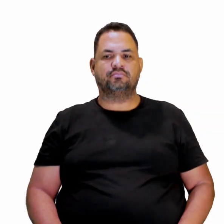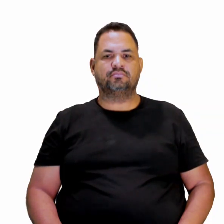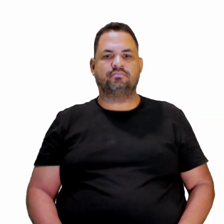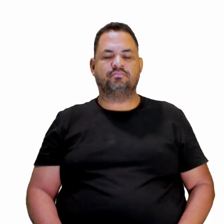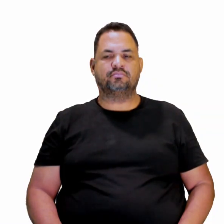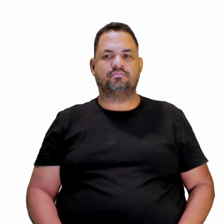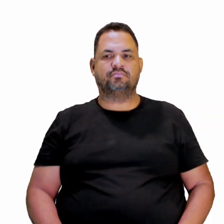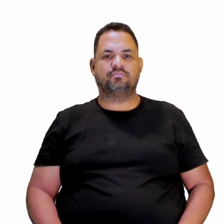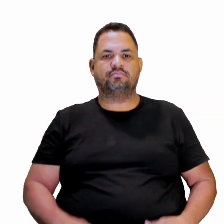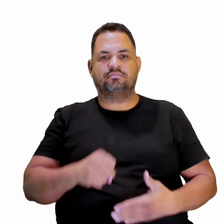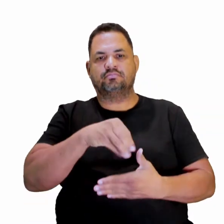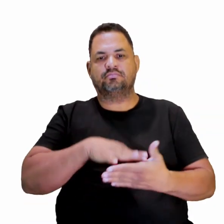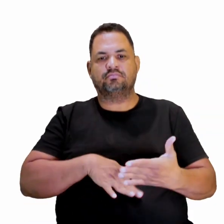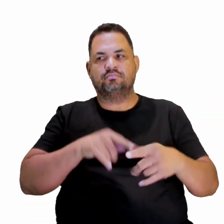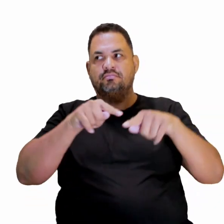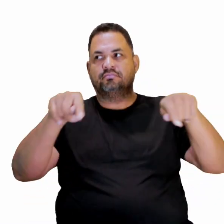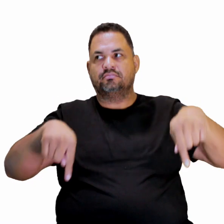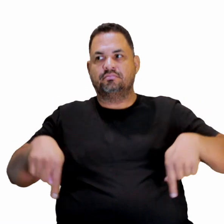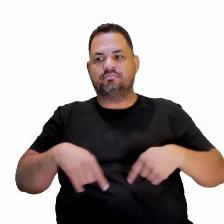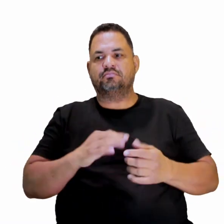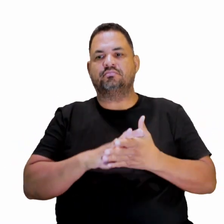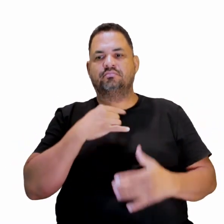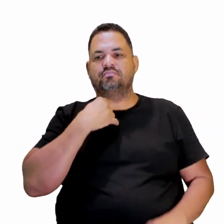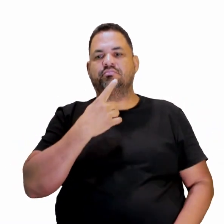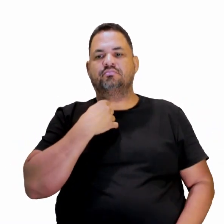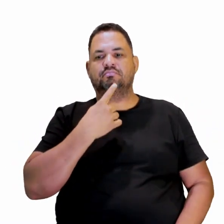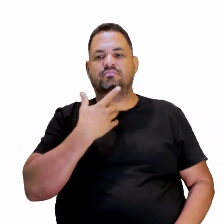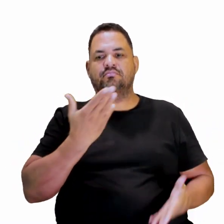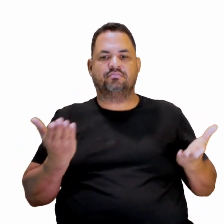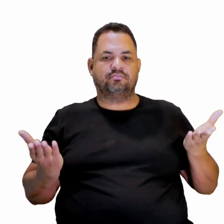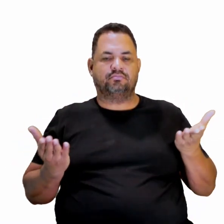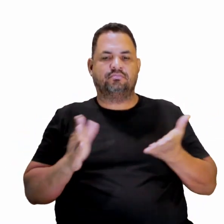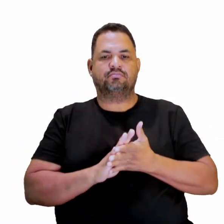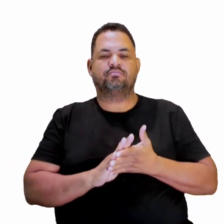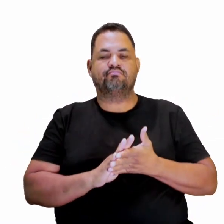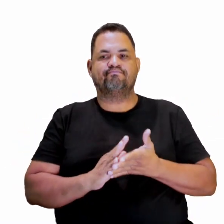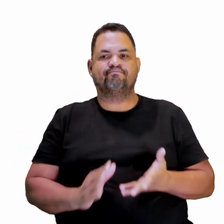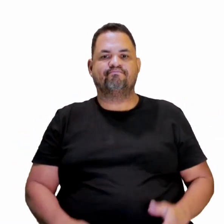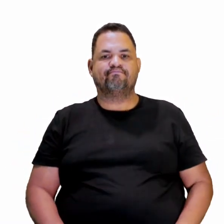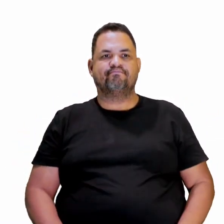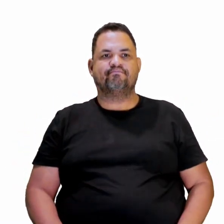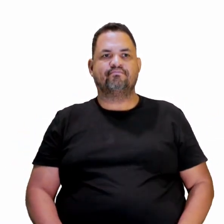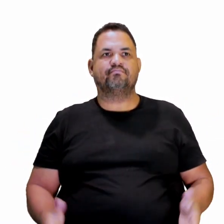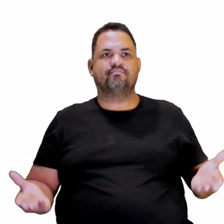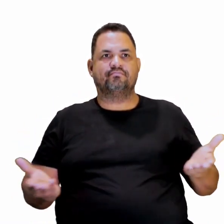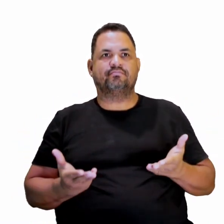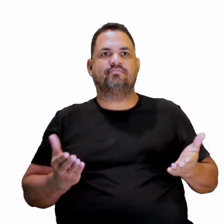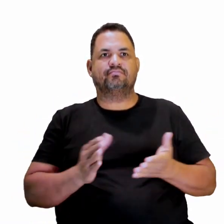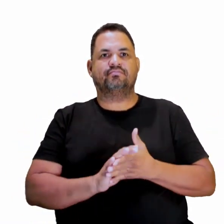Olha aí, gente, atividade de sala, momento de tirar suas questions, que com certeza, agora